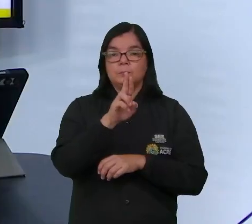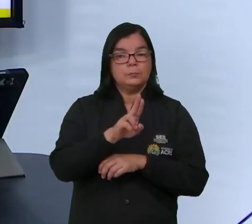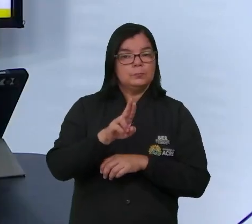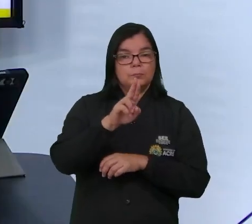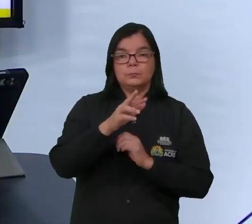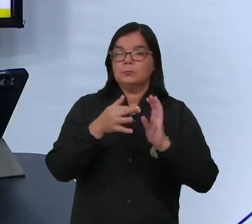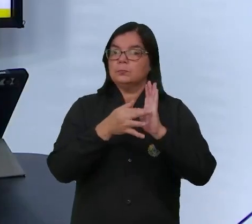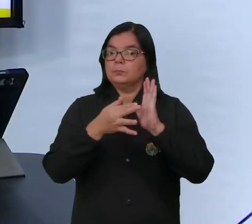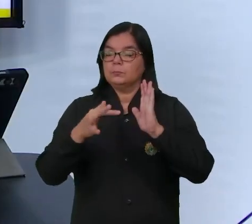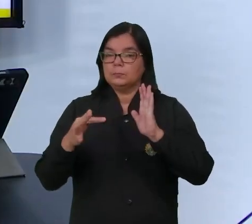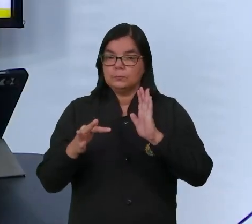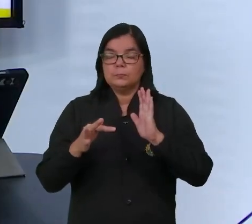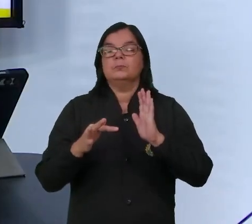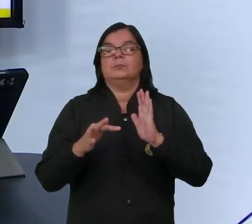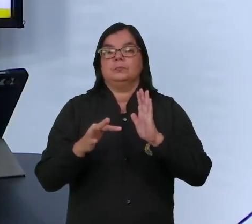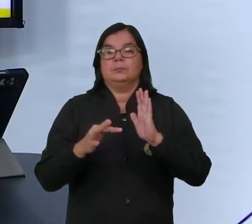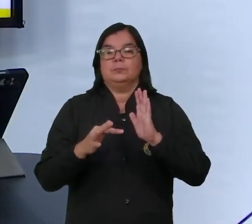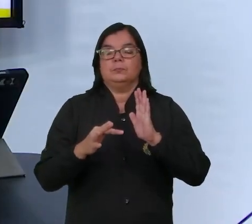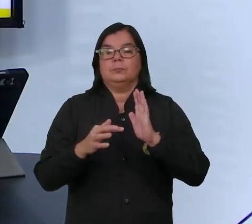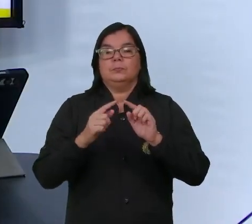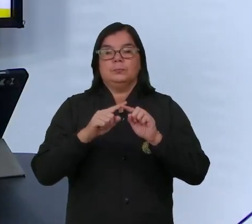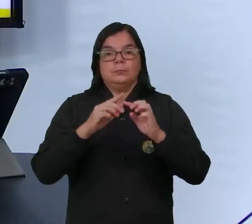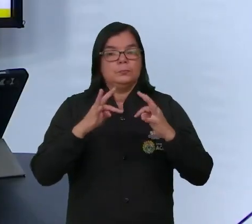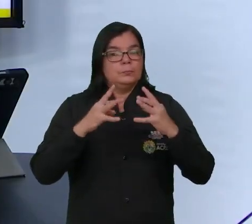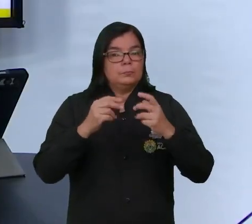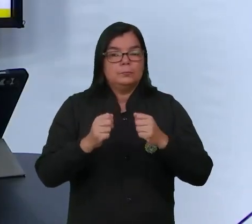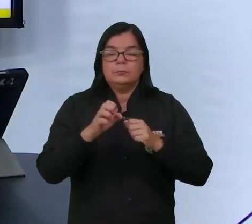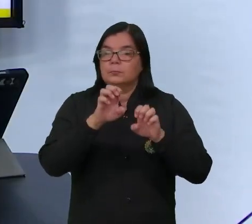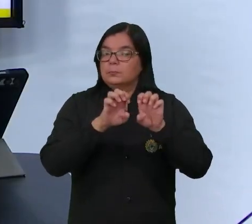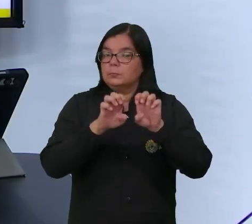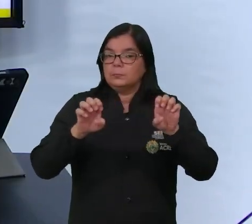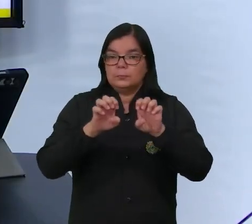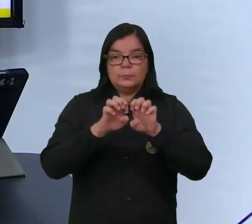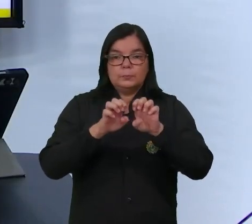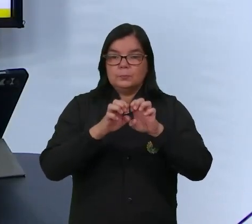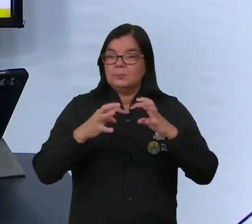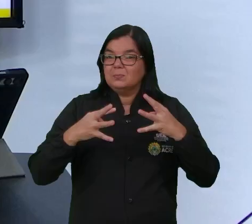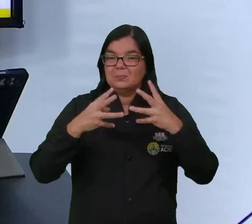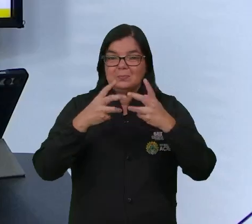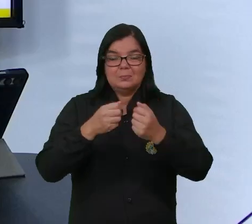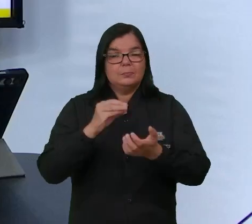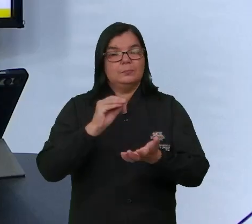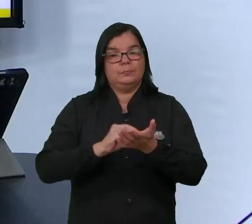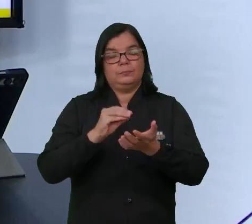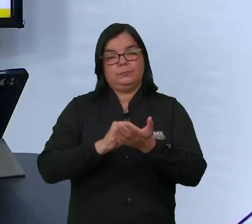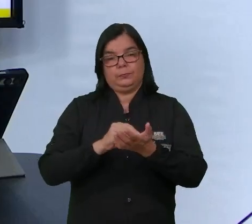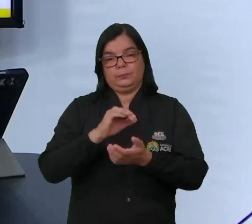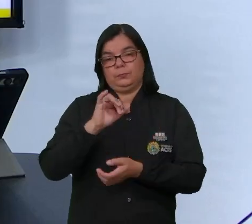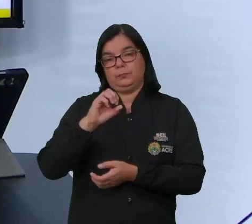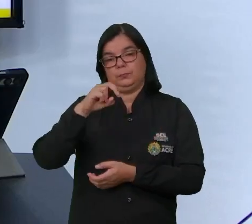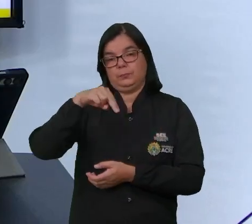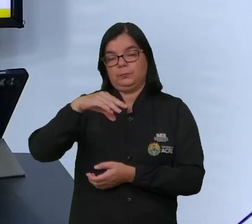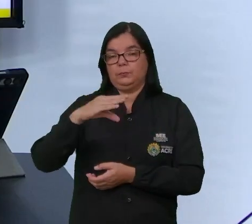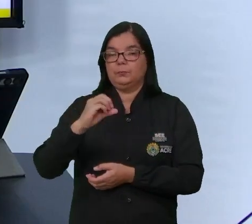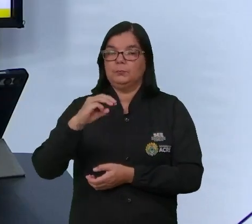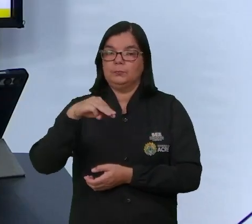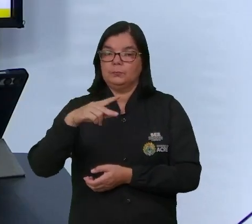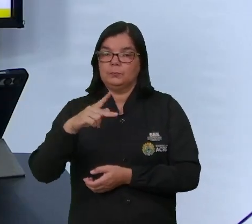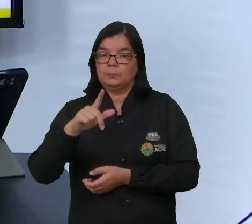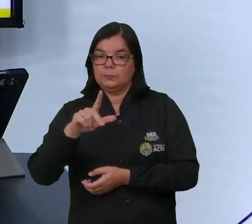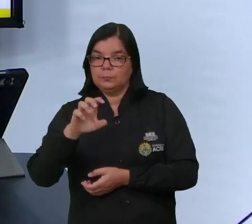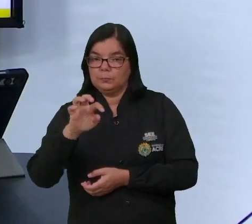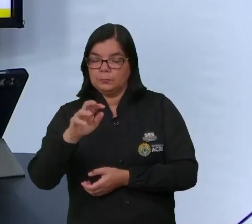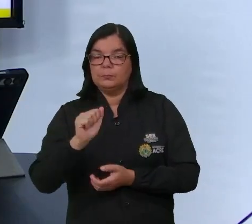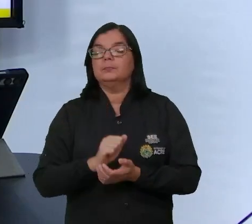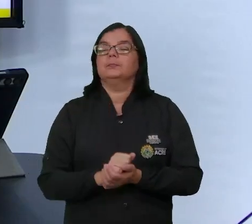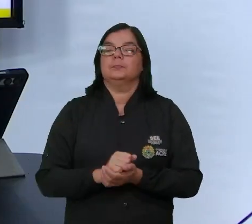que você tiver uma equação incompleta, você não precisa de Bhaskara para resolver. O outro tipo da incompleta é aquela que